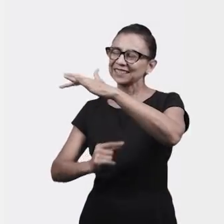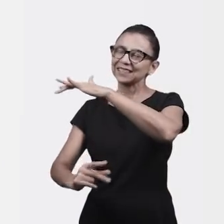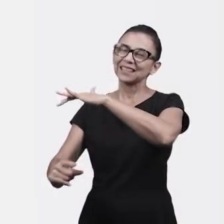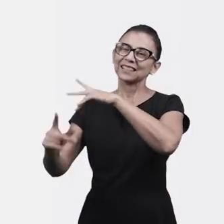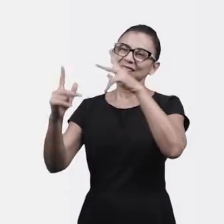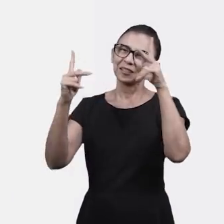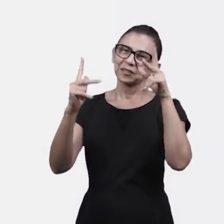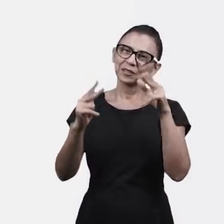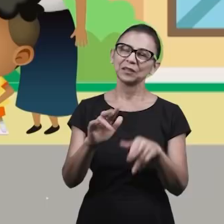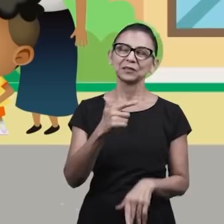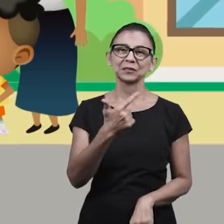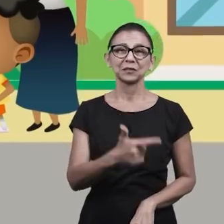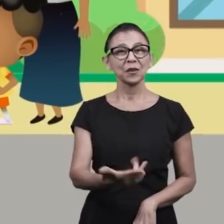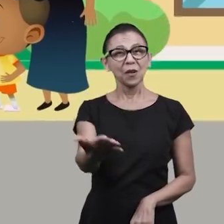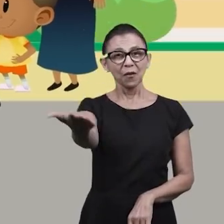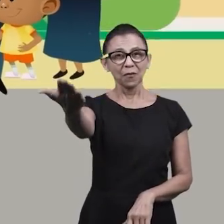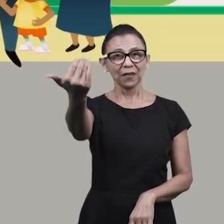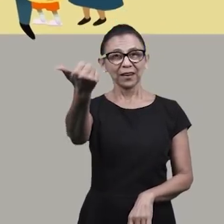Salvador,